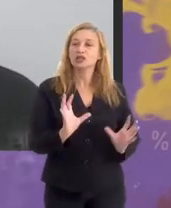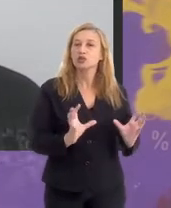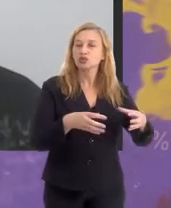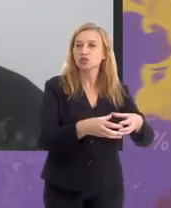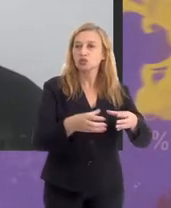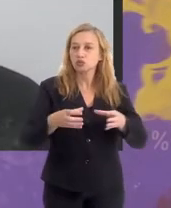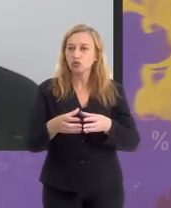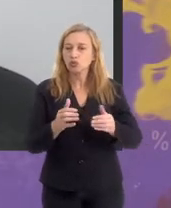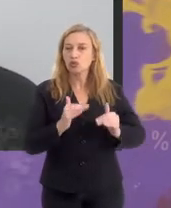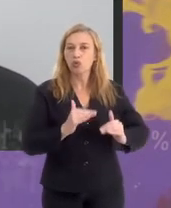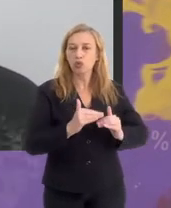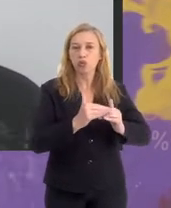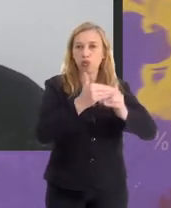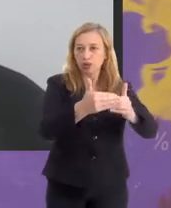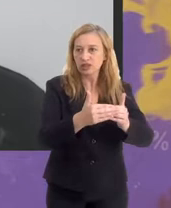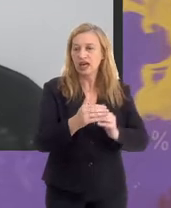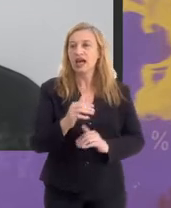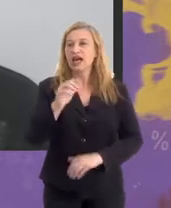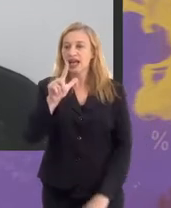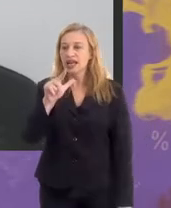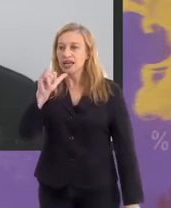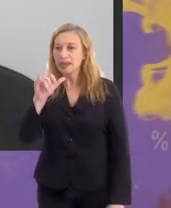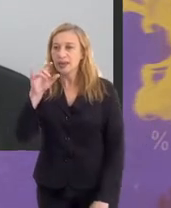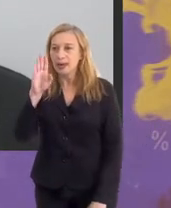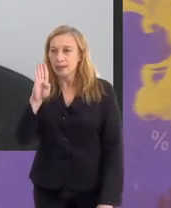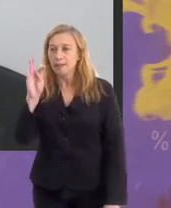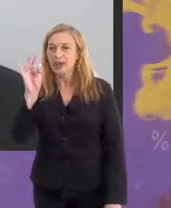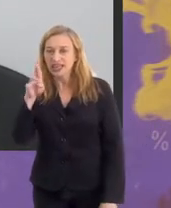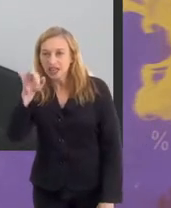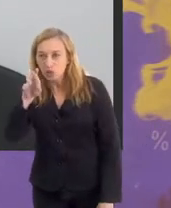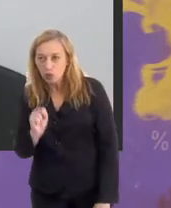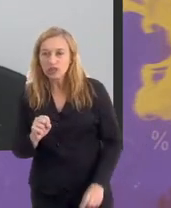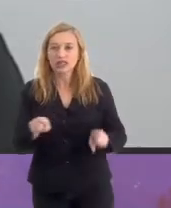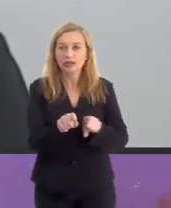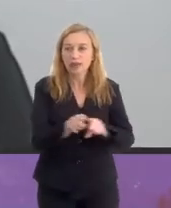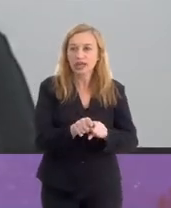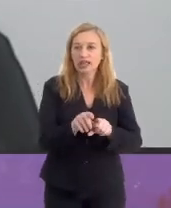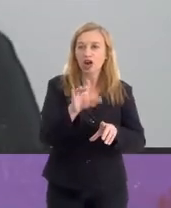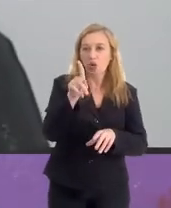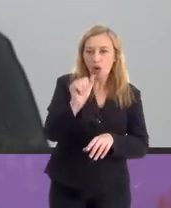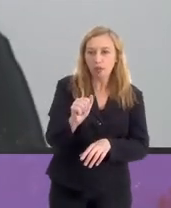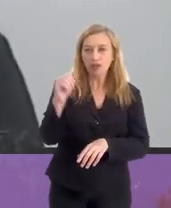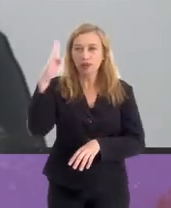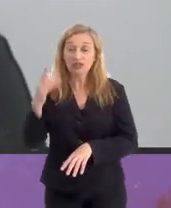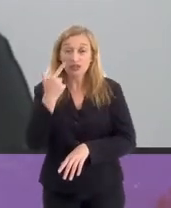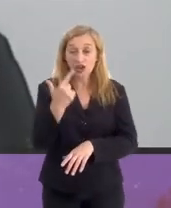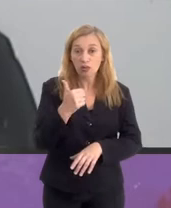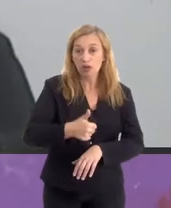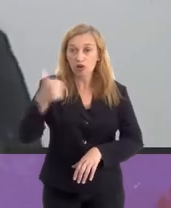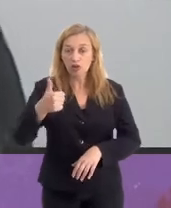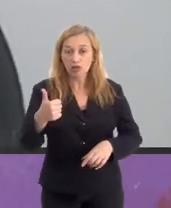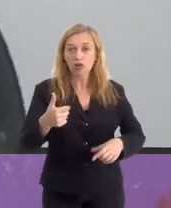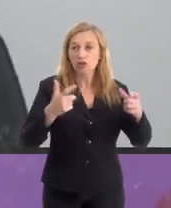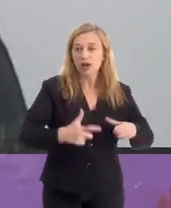espingarda os clubes de ponta que forem avançando né na Libertadores na Copa do Brasil e vão certamente